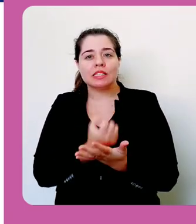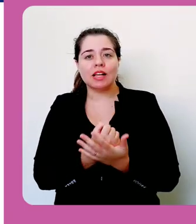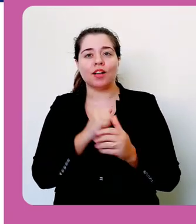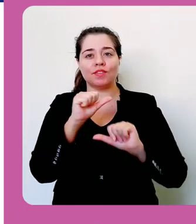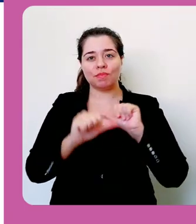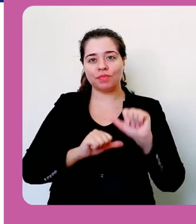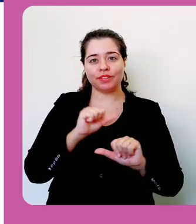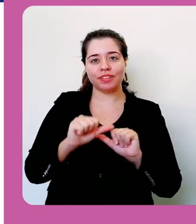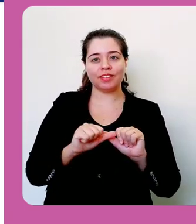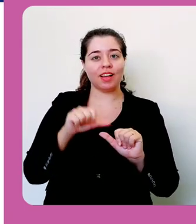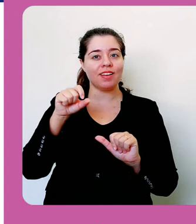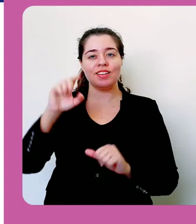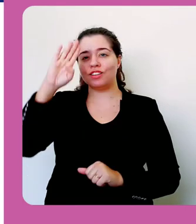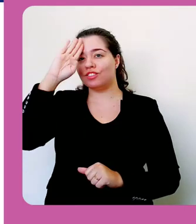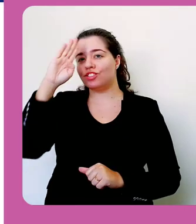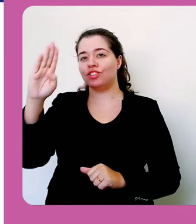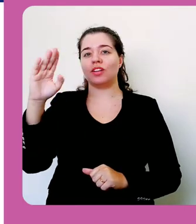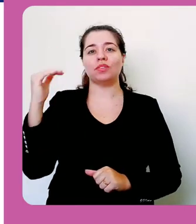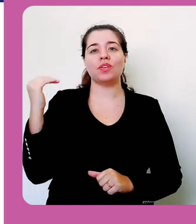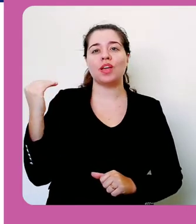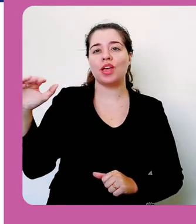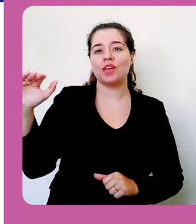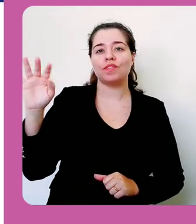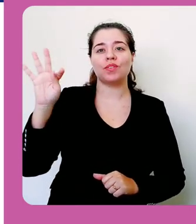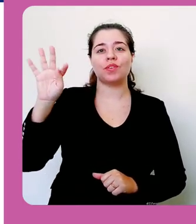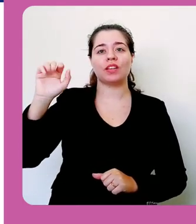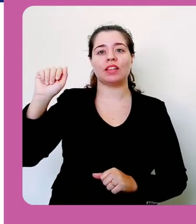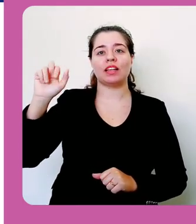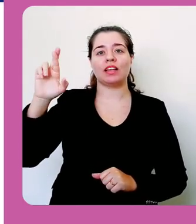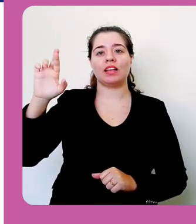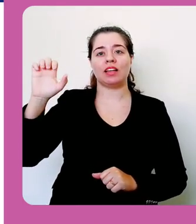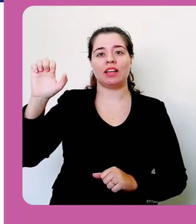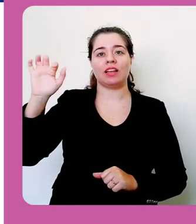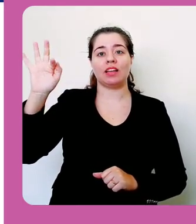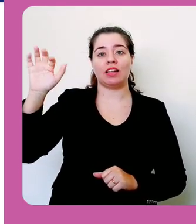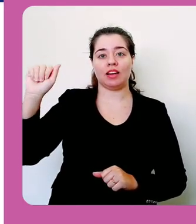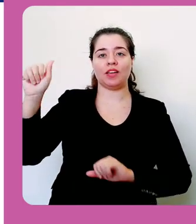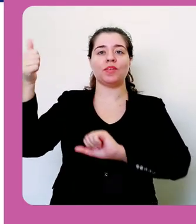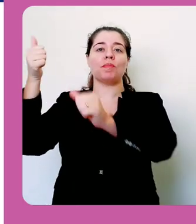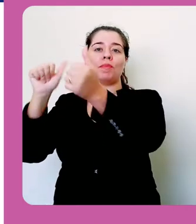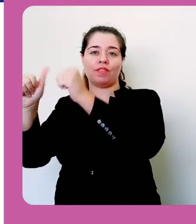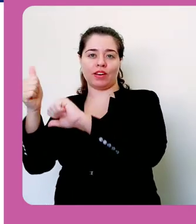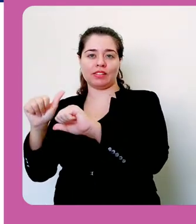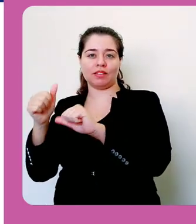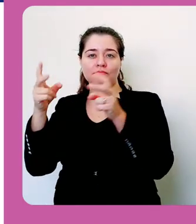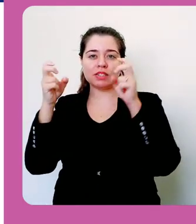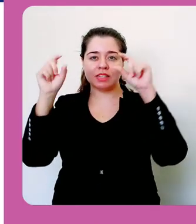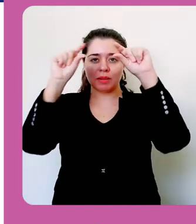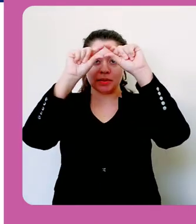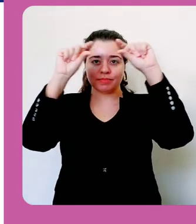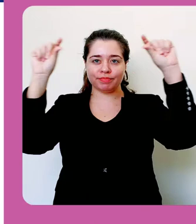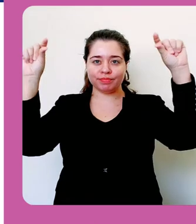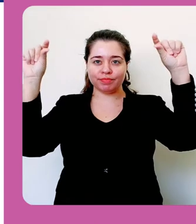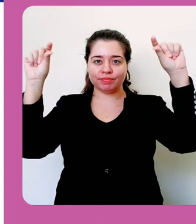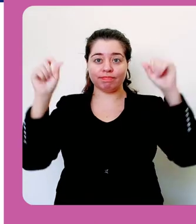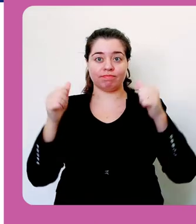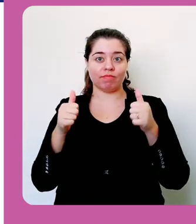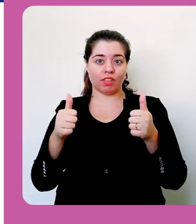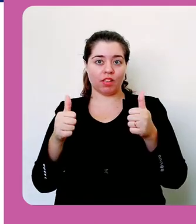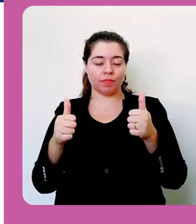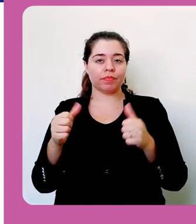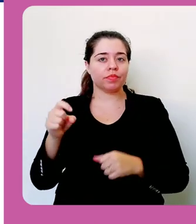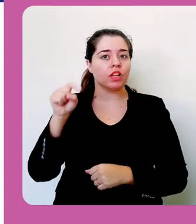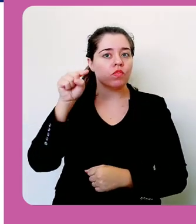avaliação. Ok? Você, professor, verá que o aluno fez alguma modificação. O cuidado que tem que tomar, se